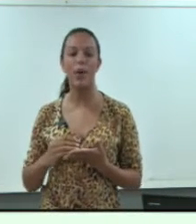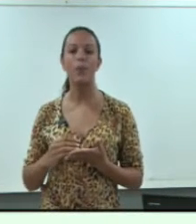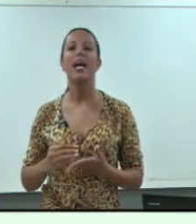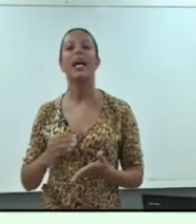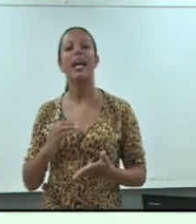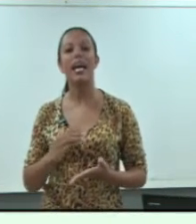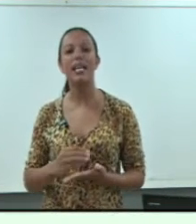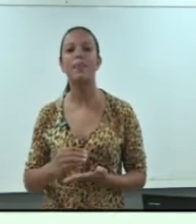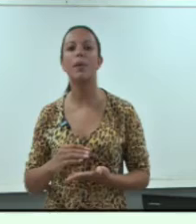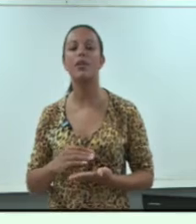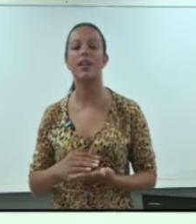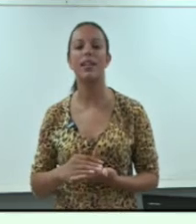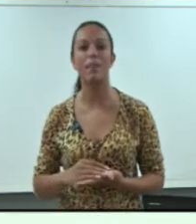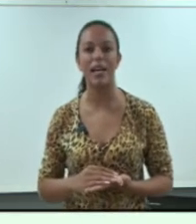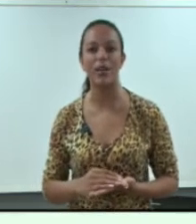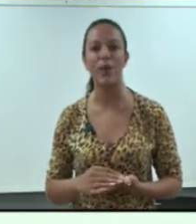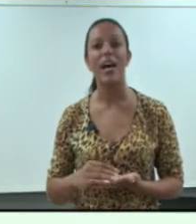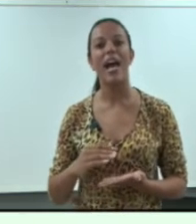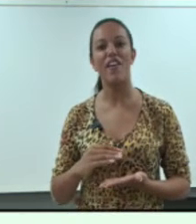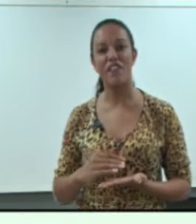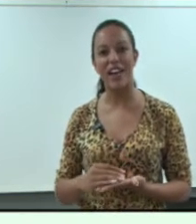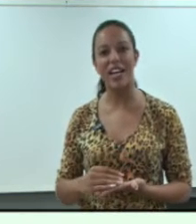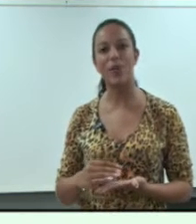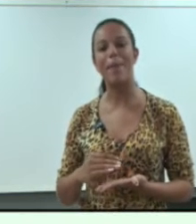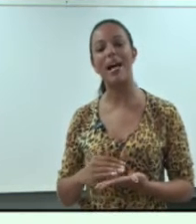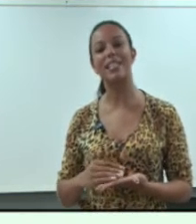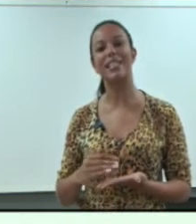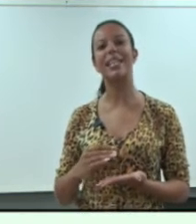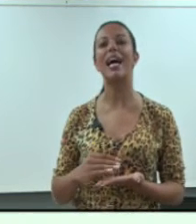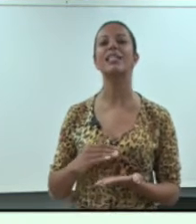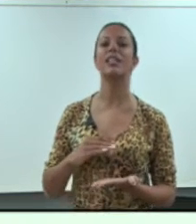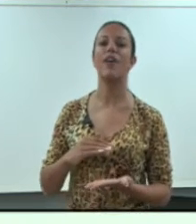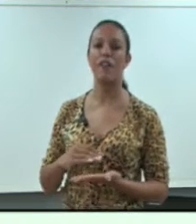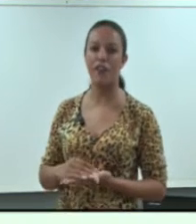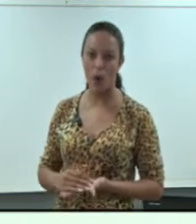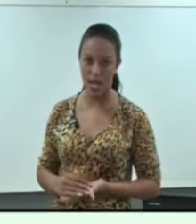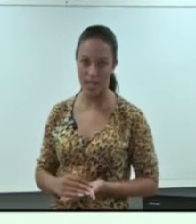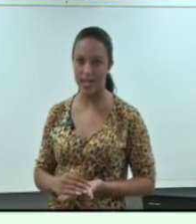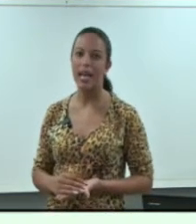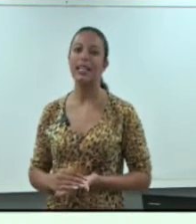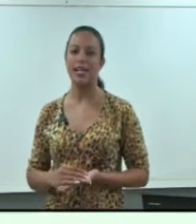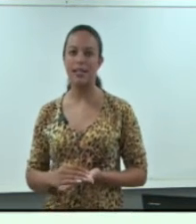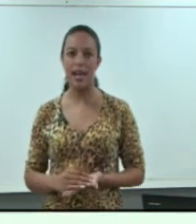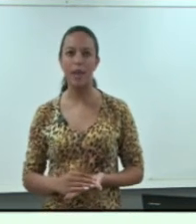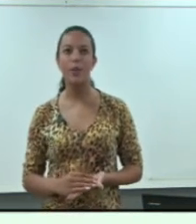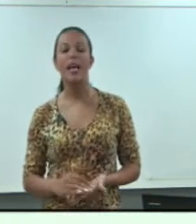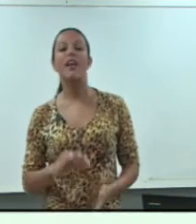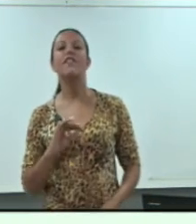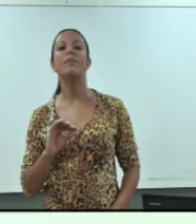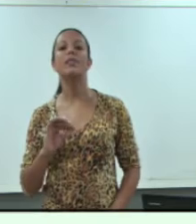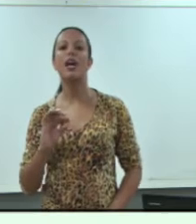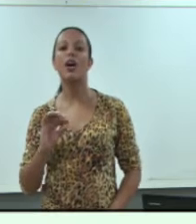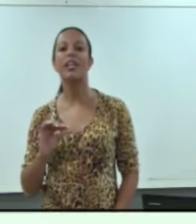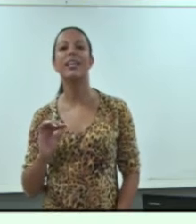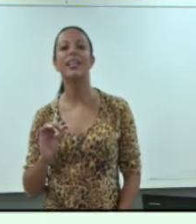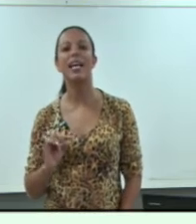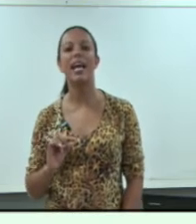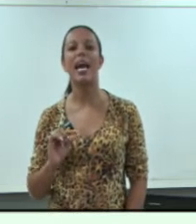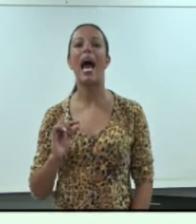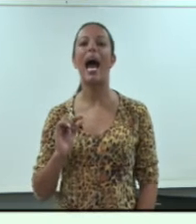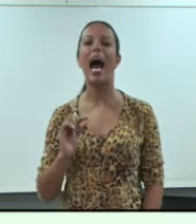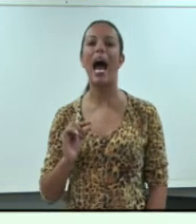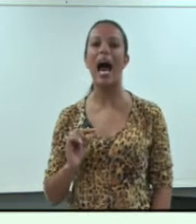respiração e esse procedimento é feito a partir das Folhas Tá certo vamos